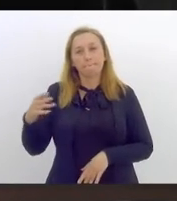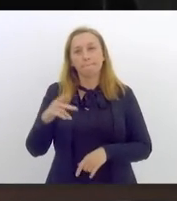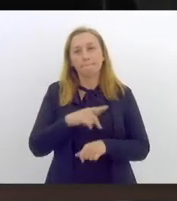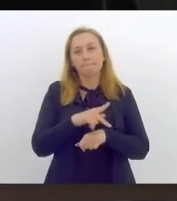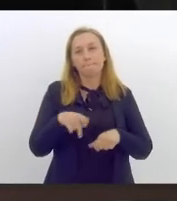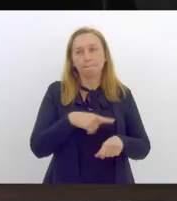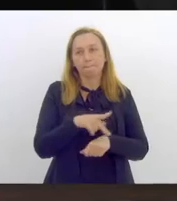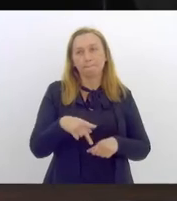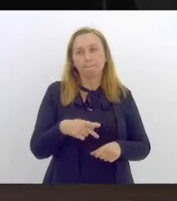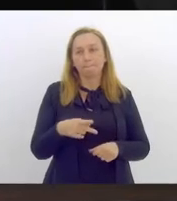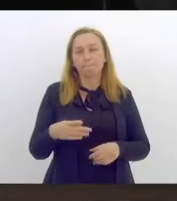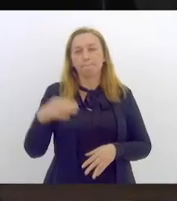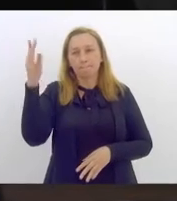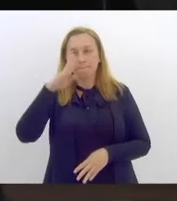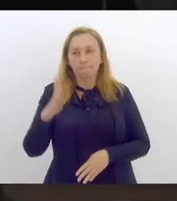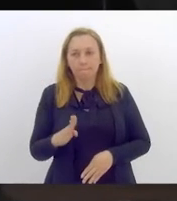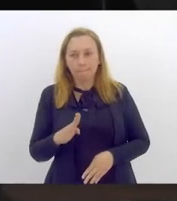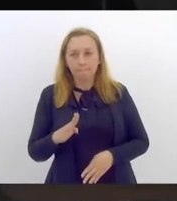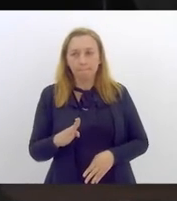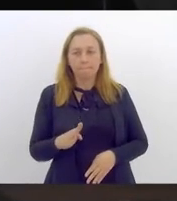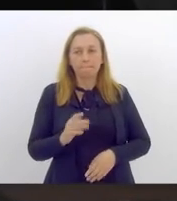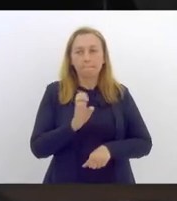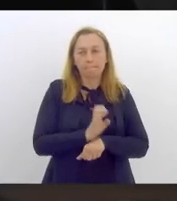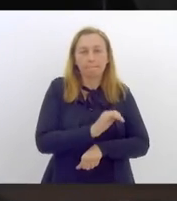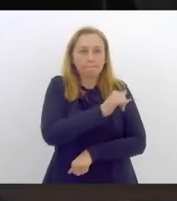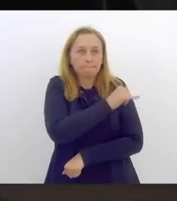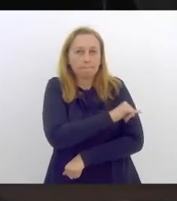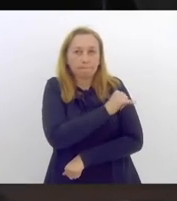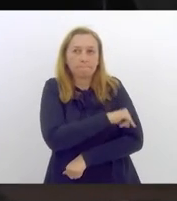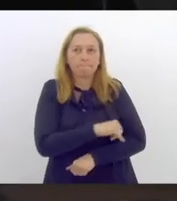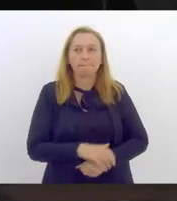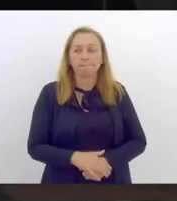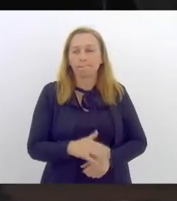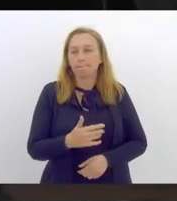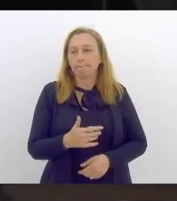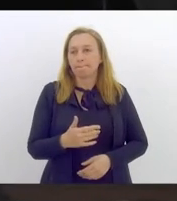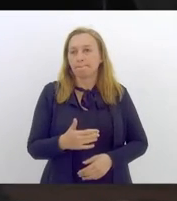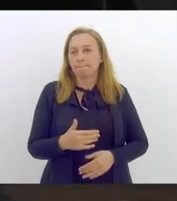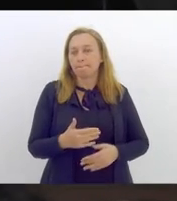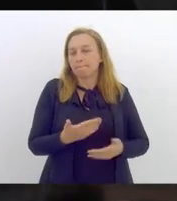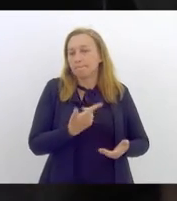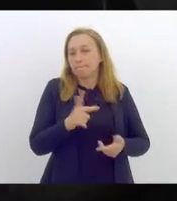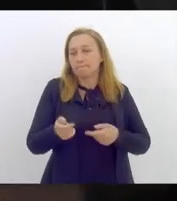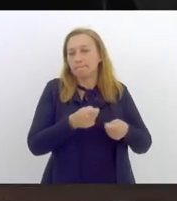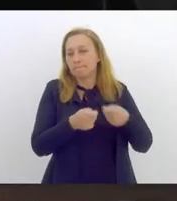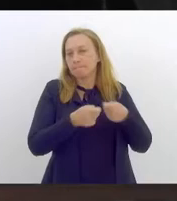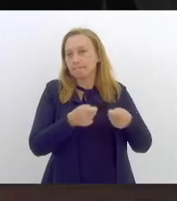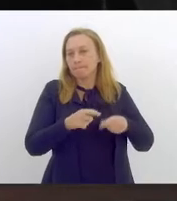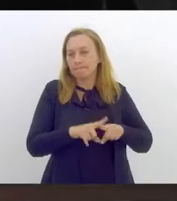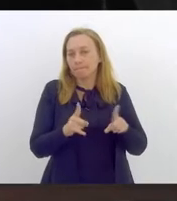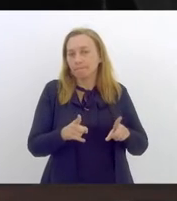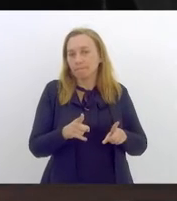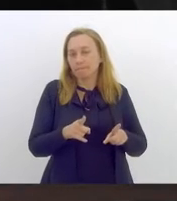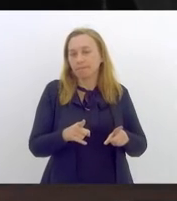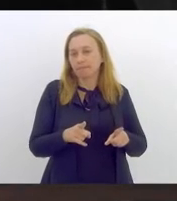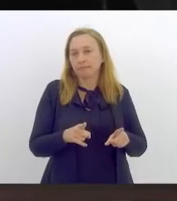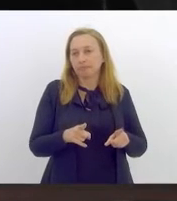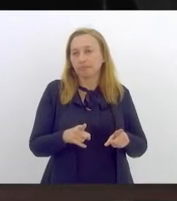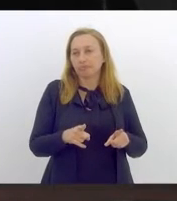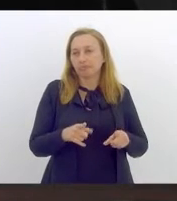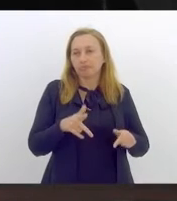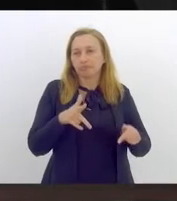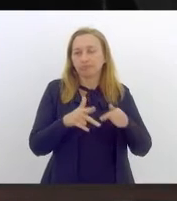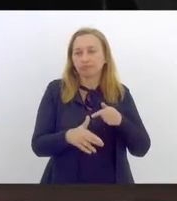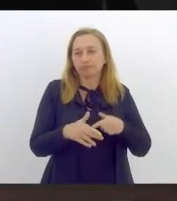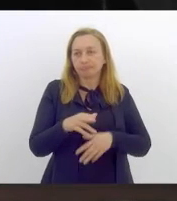os quais o Brasil e, muito menos, o Estado do Rio de Janeiro têm qualquer tipo de controle, mas que, sem dúvida nenhuma, interfere